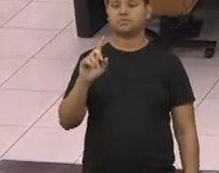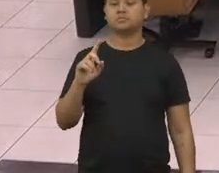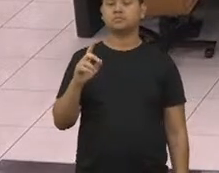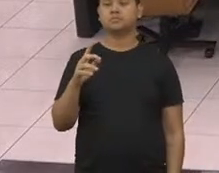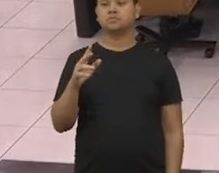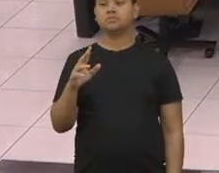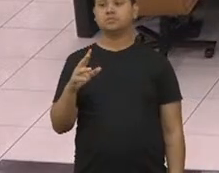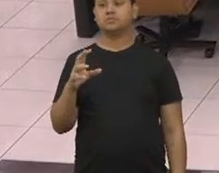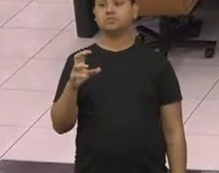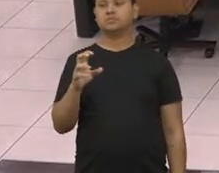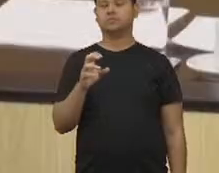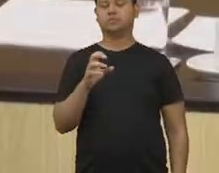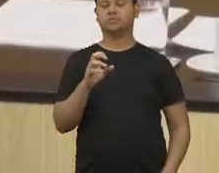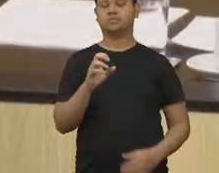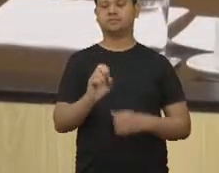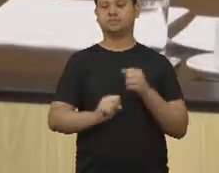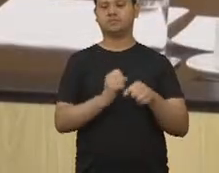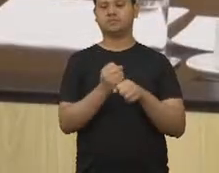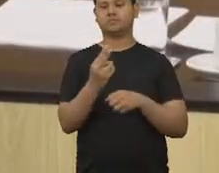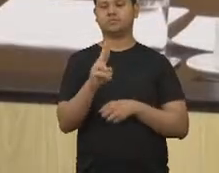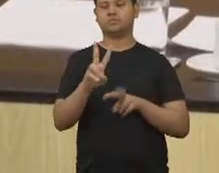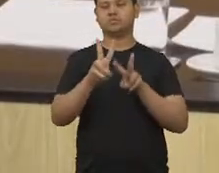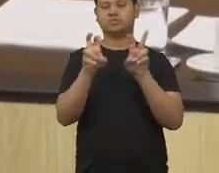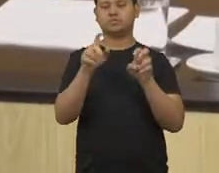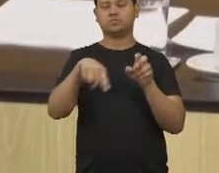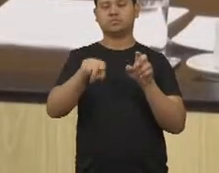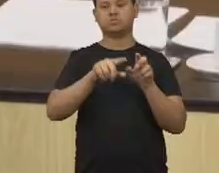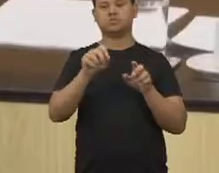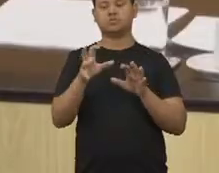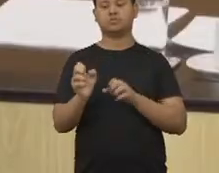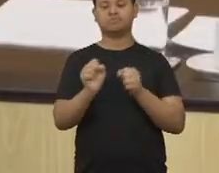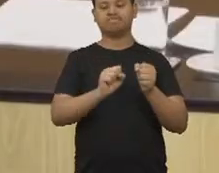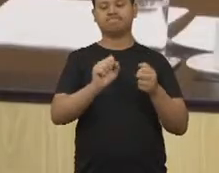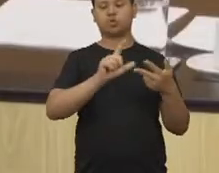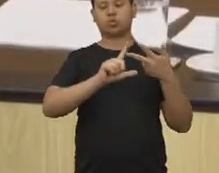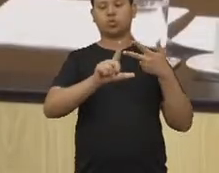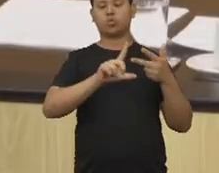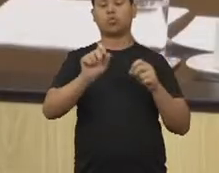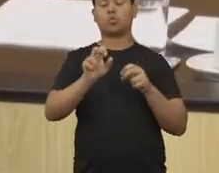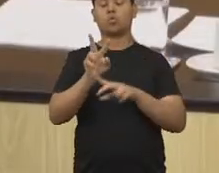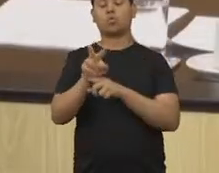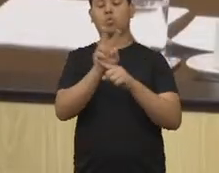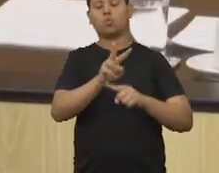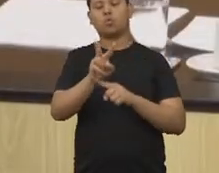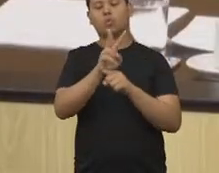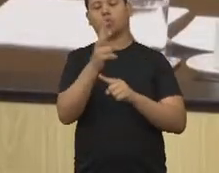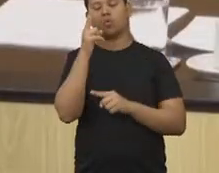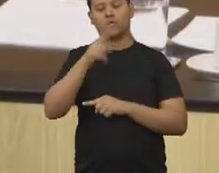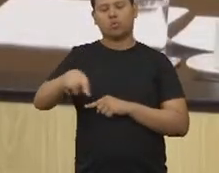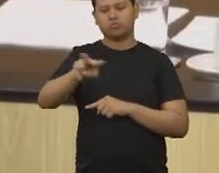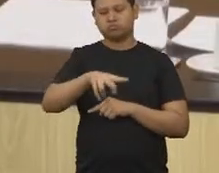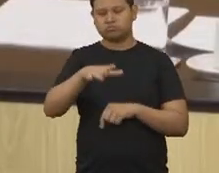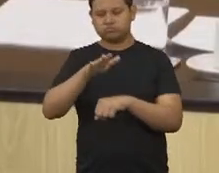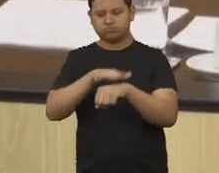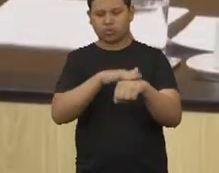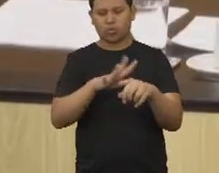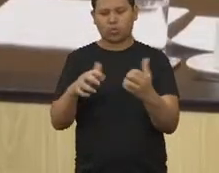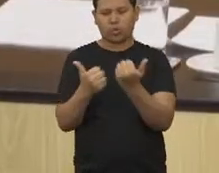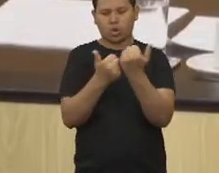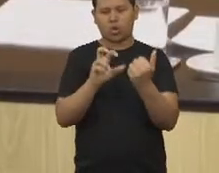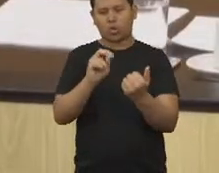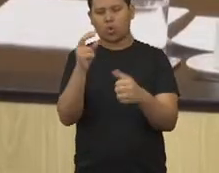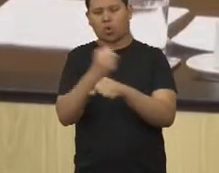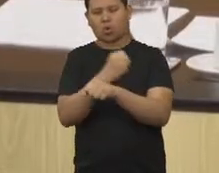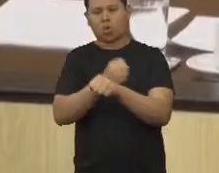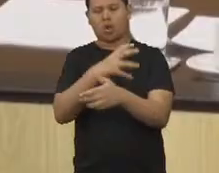87/2025. Considerando a prerrogativa do Poder Legislativo em fiscalizar atos, ações, parcerias,